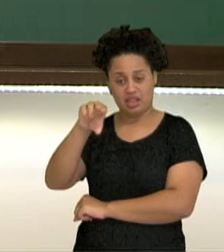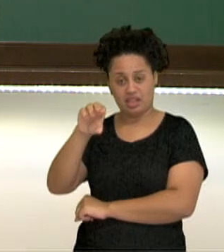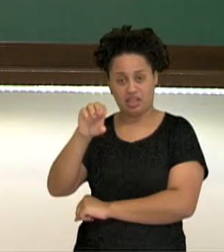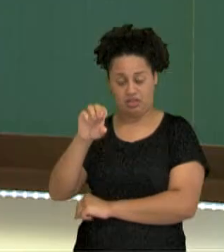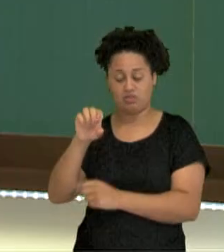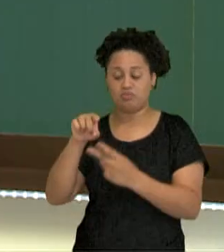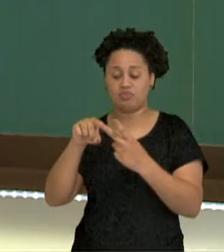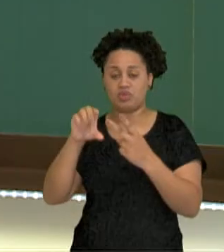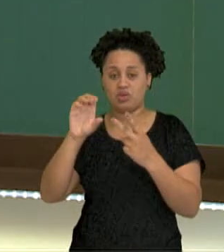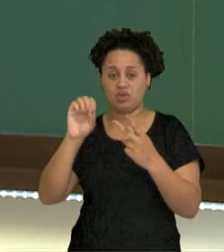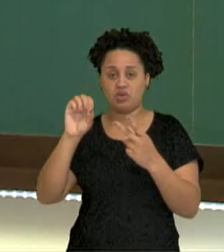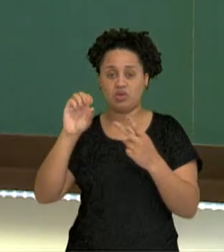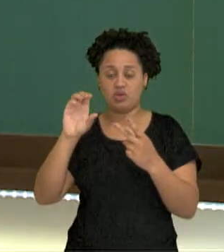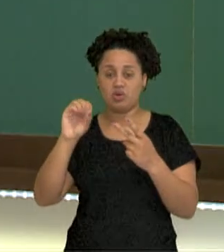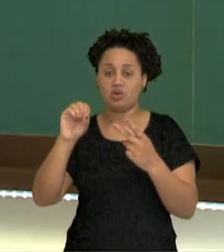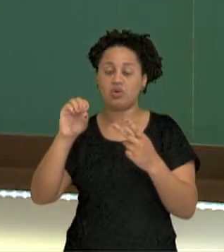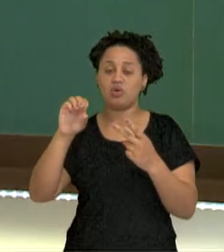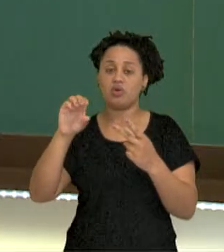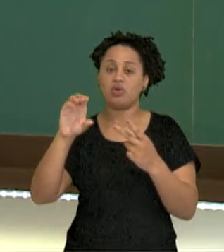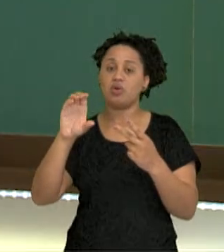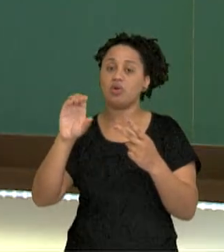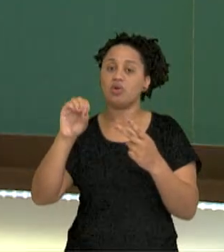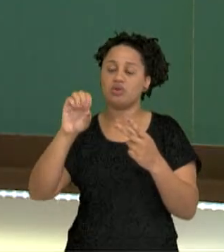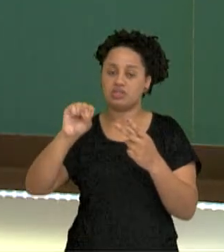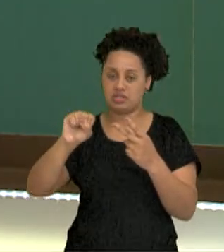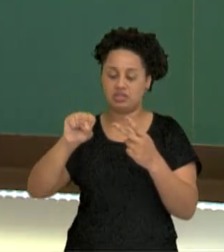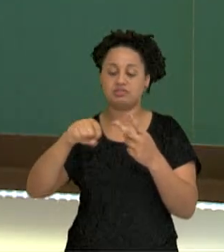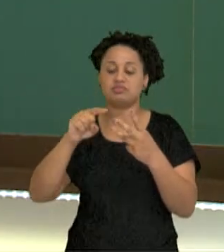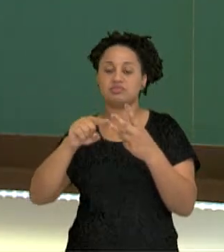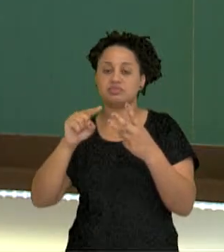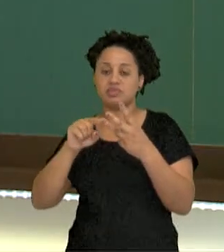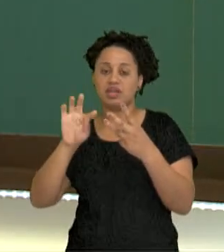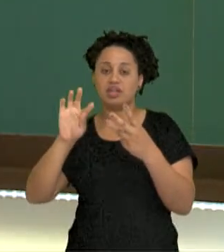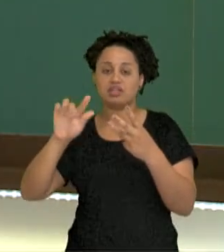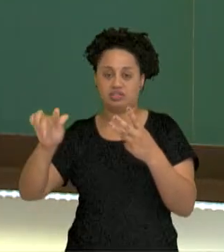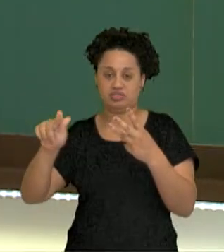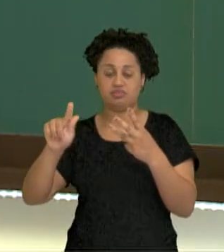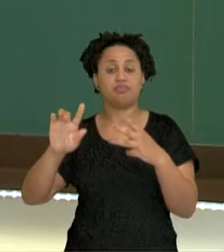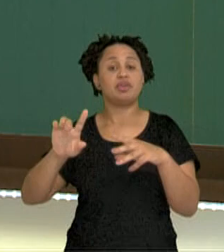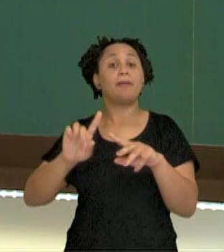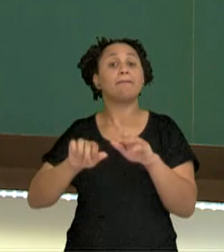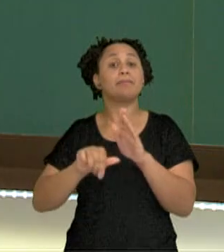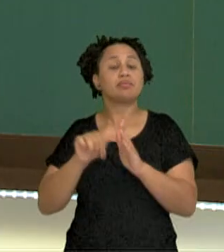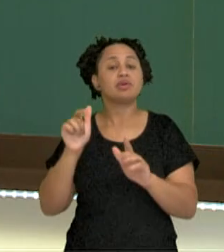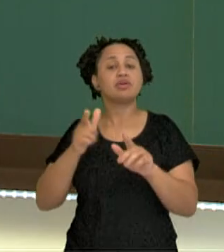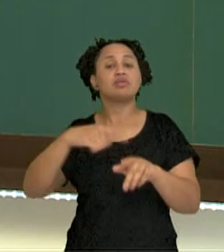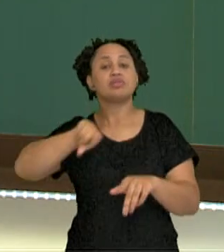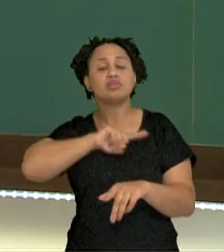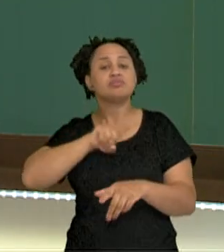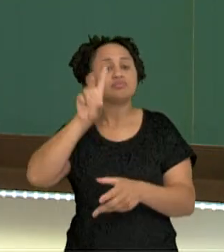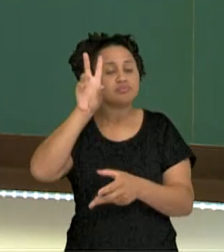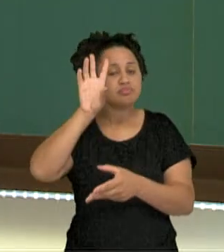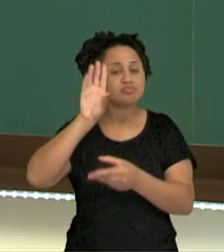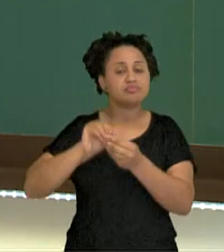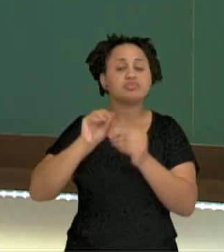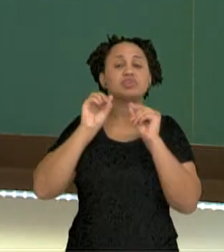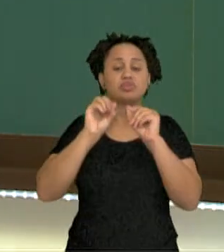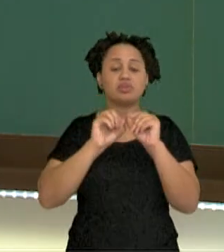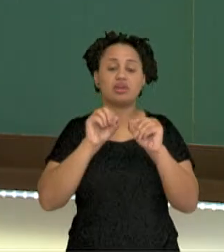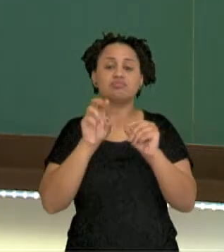na circunferência trigonométrica. Para isso, nós vamos começar com o reconhecimento dessas